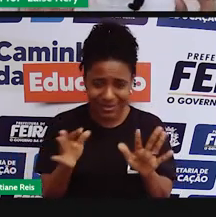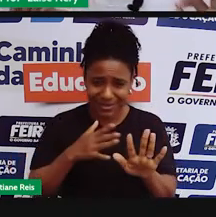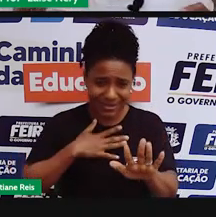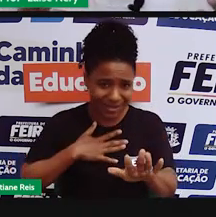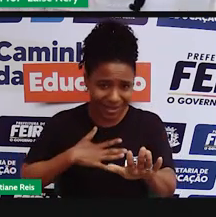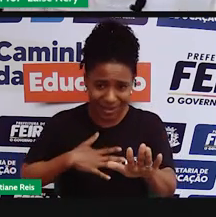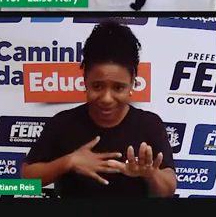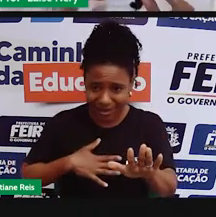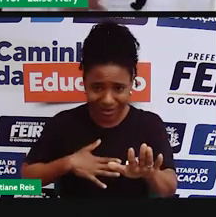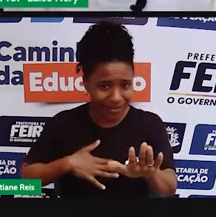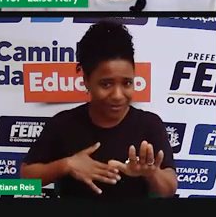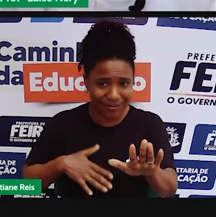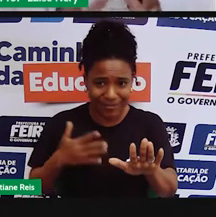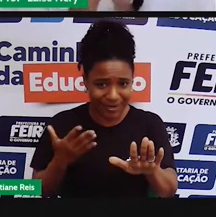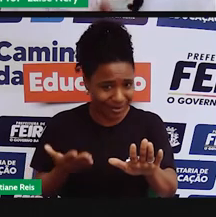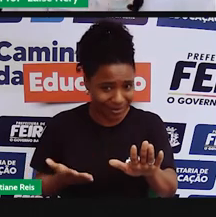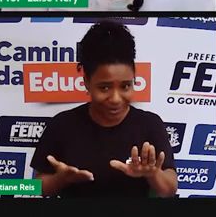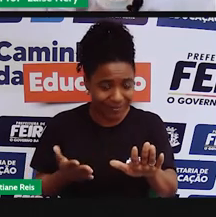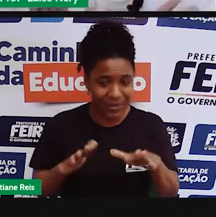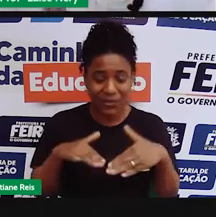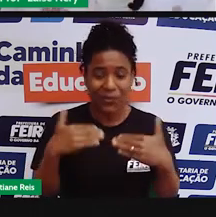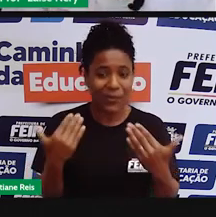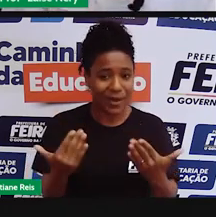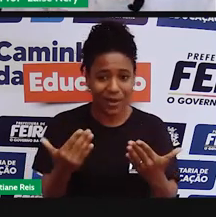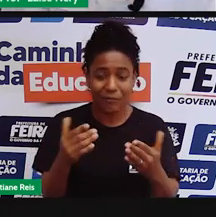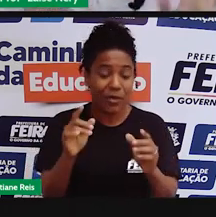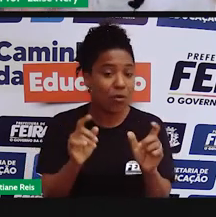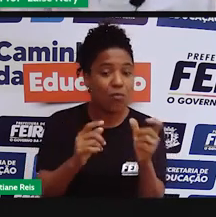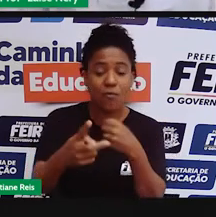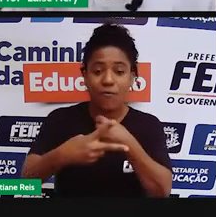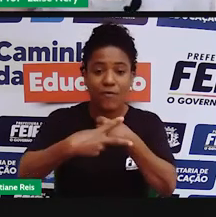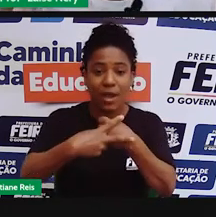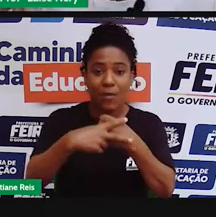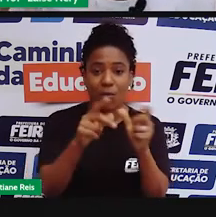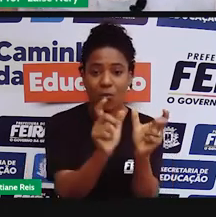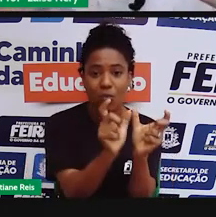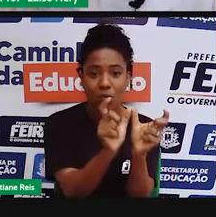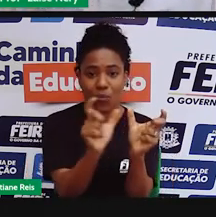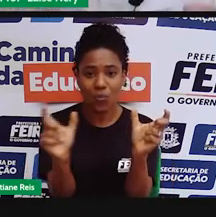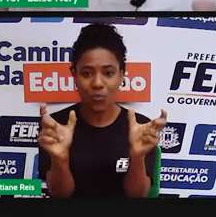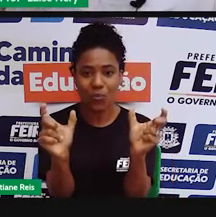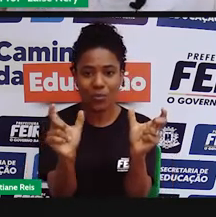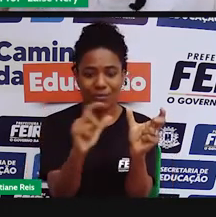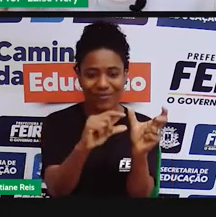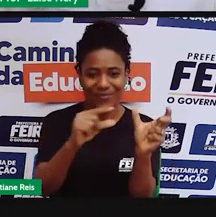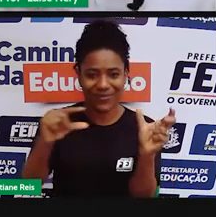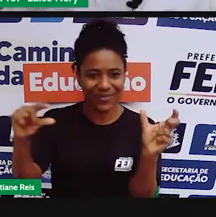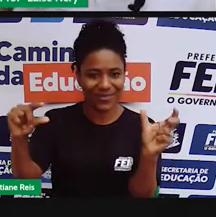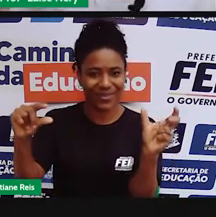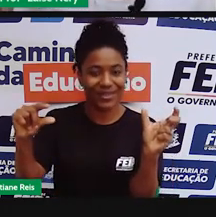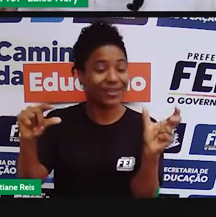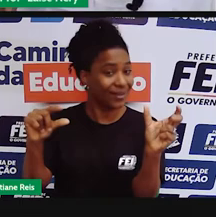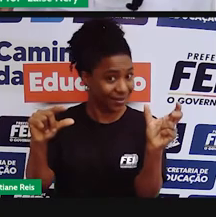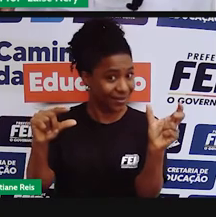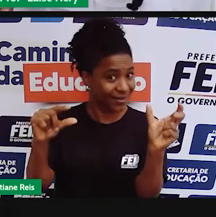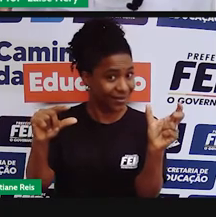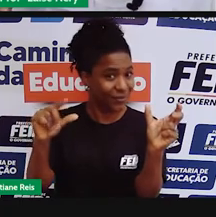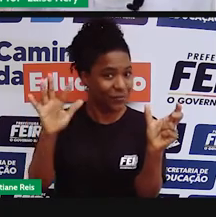só observar qual é a terminação daquele verbo. Calma, respira e presta